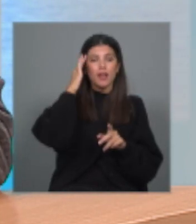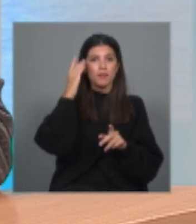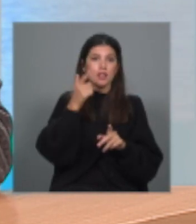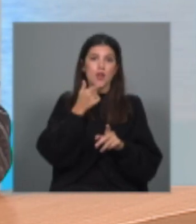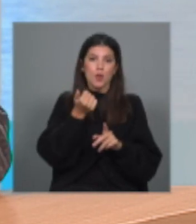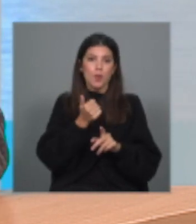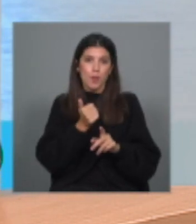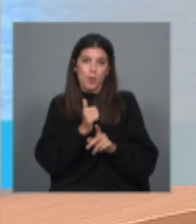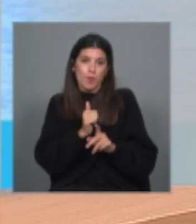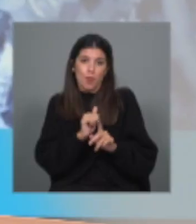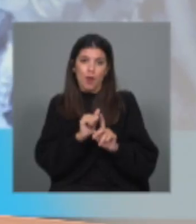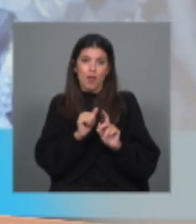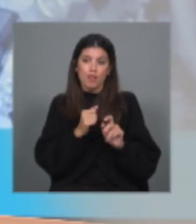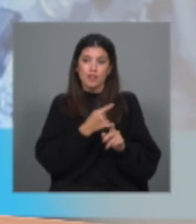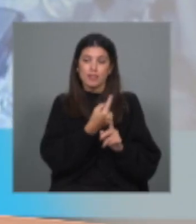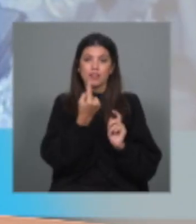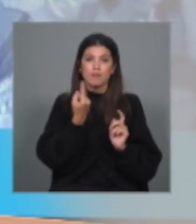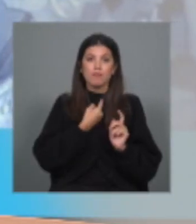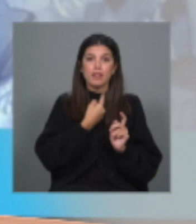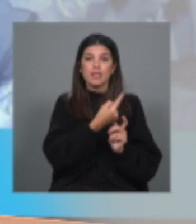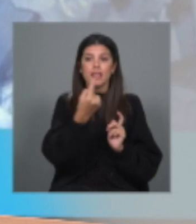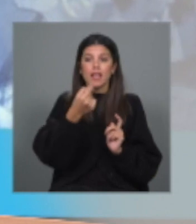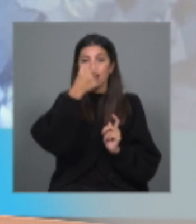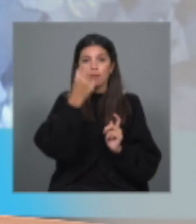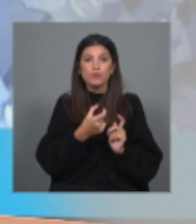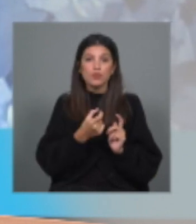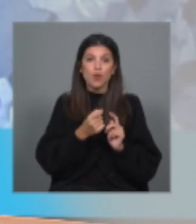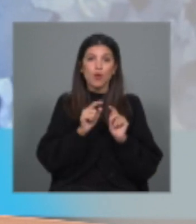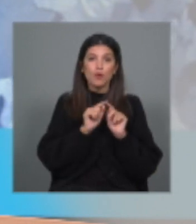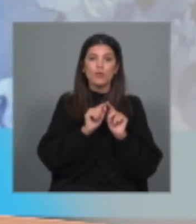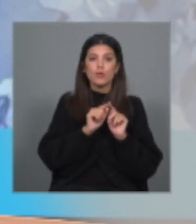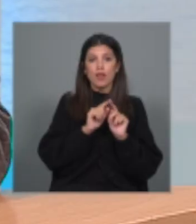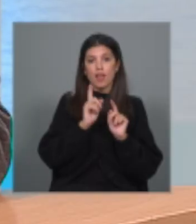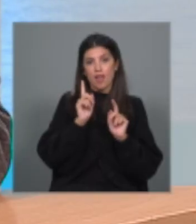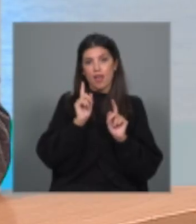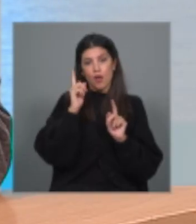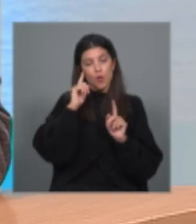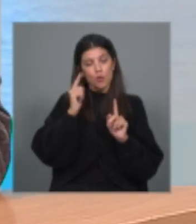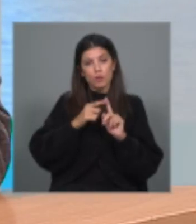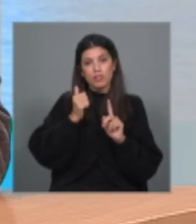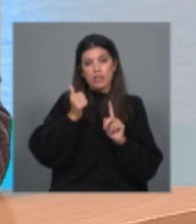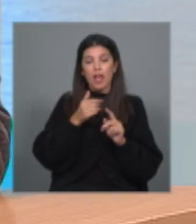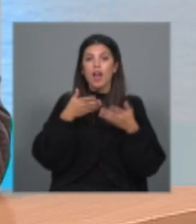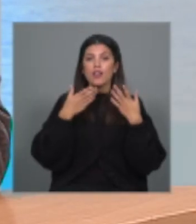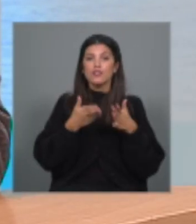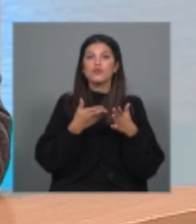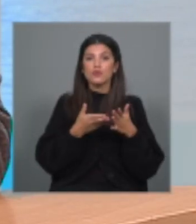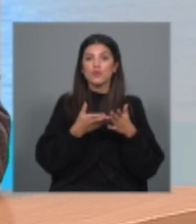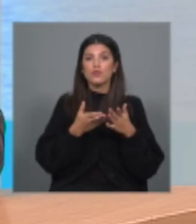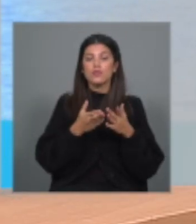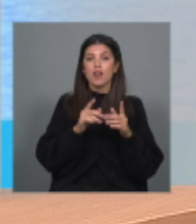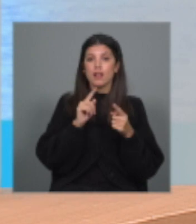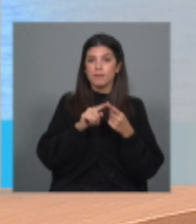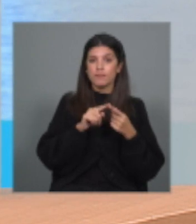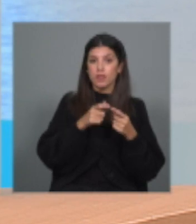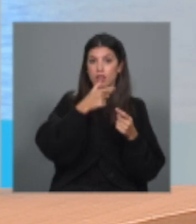olhar a história concreta de cada pessoa, de cada circunstância, é por aí que caminham. Sim, sobretudo ajudar a estas duas questões. Que